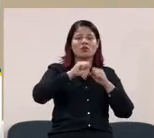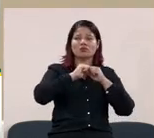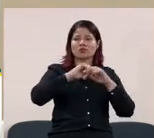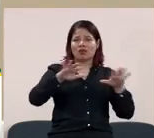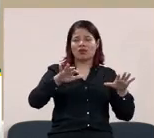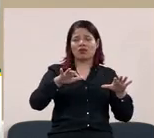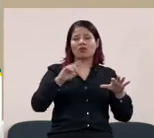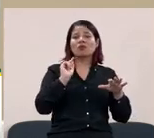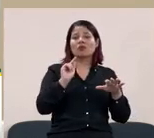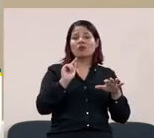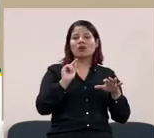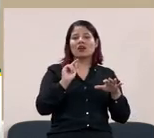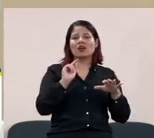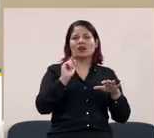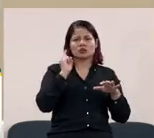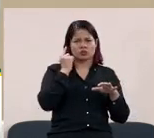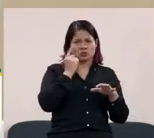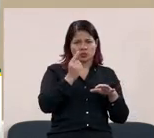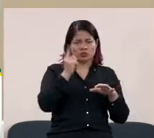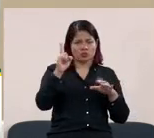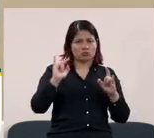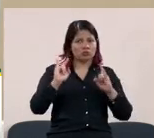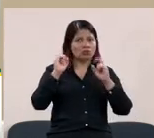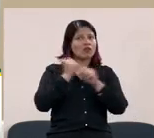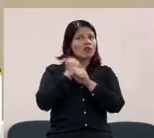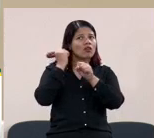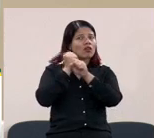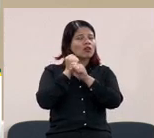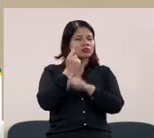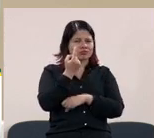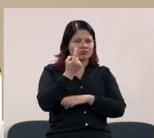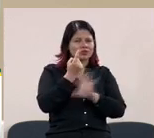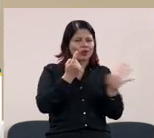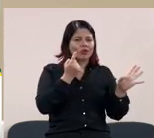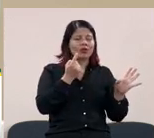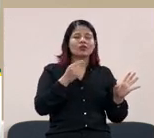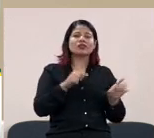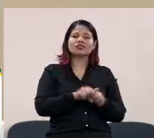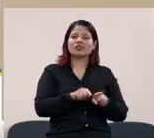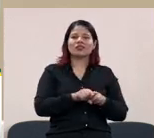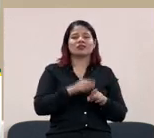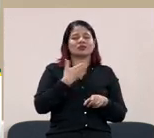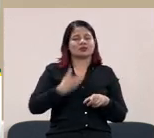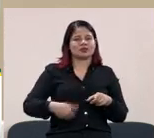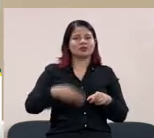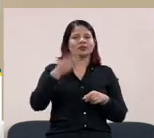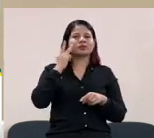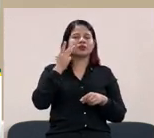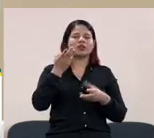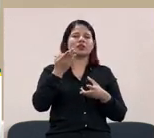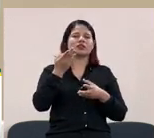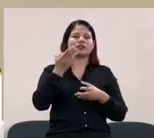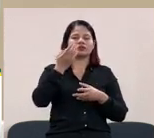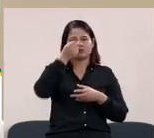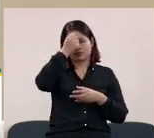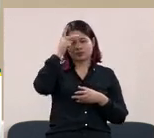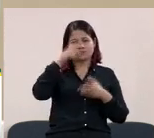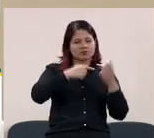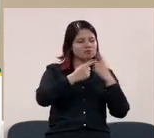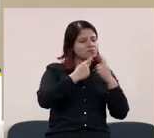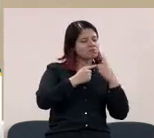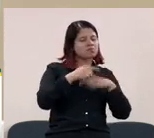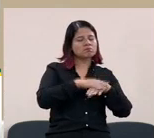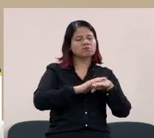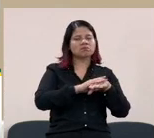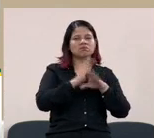único, que a gente se encontra em diálogo com o governo do Estado, com o governador, com outras propostas que também